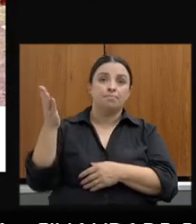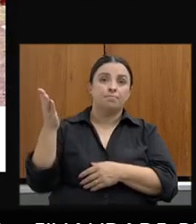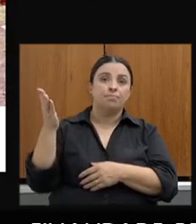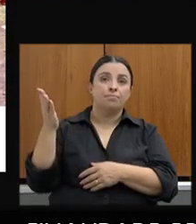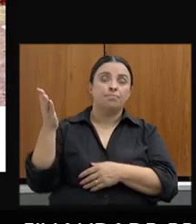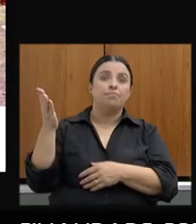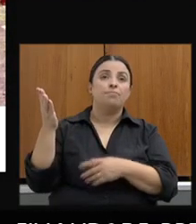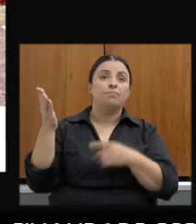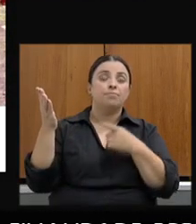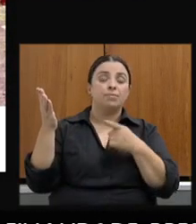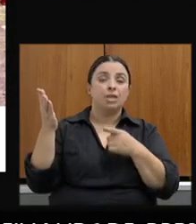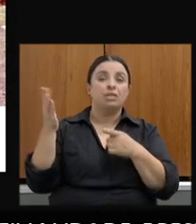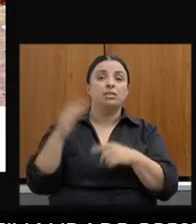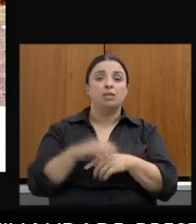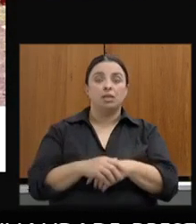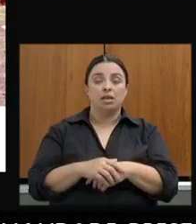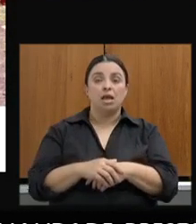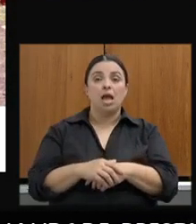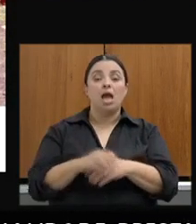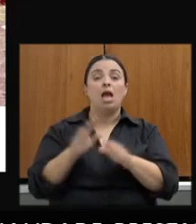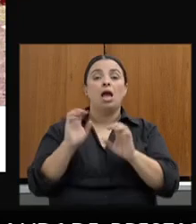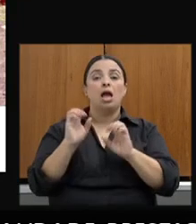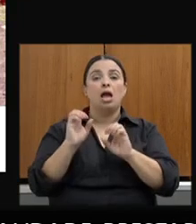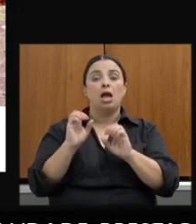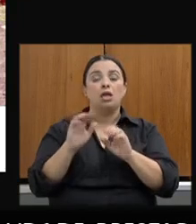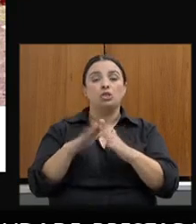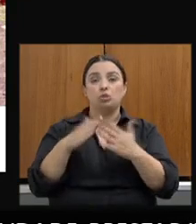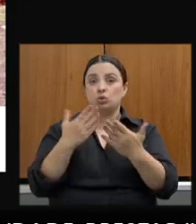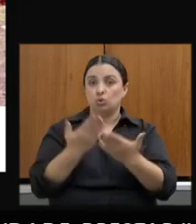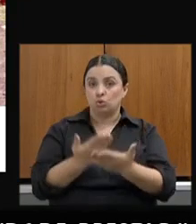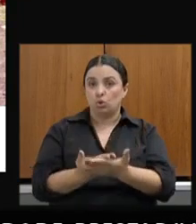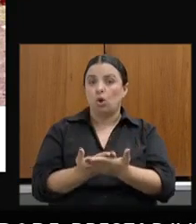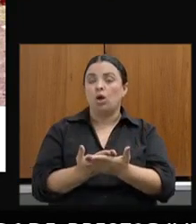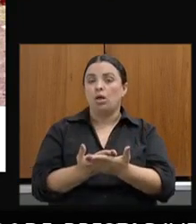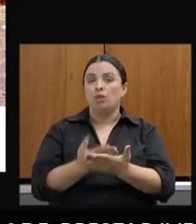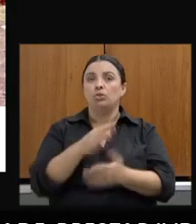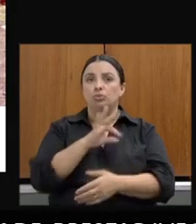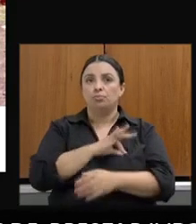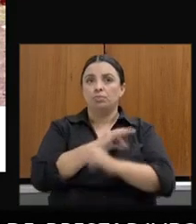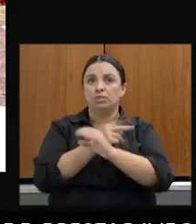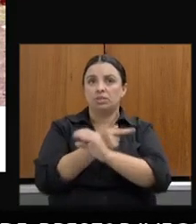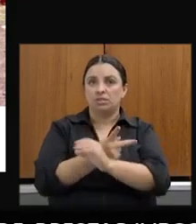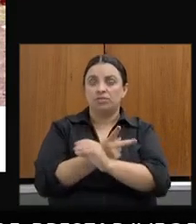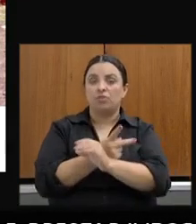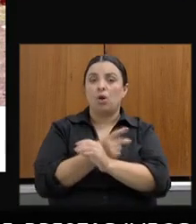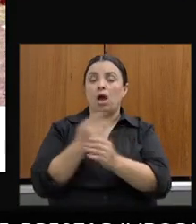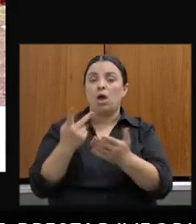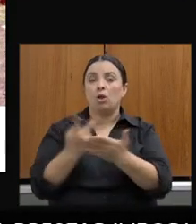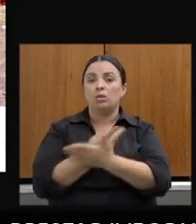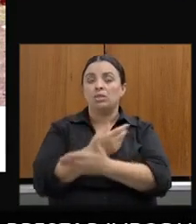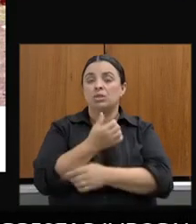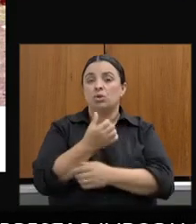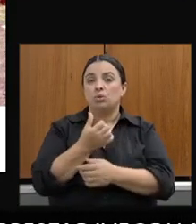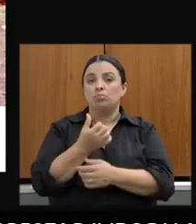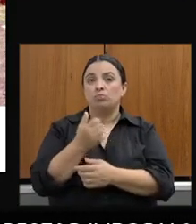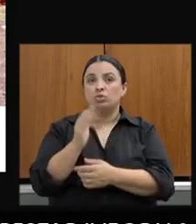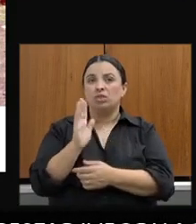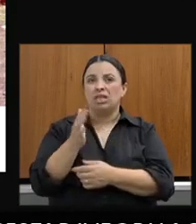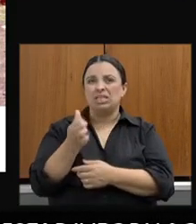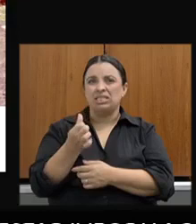desenvolvimento pela academia ao longo desses seis meses né 38 cursos presenciais